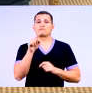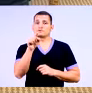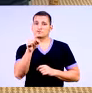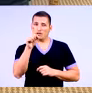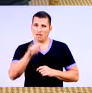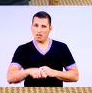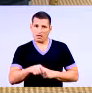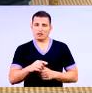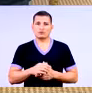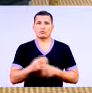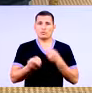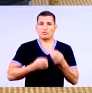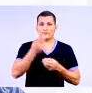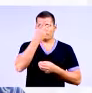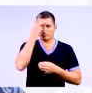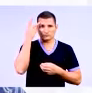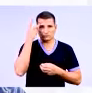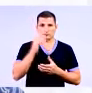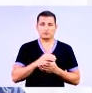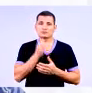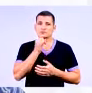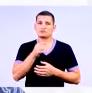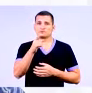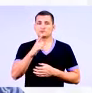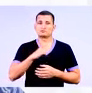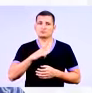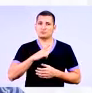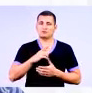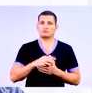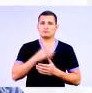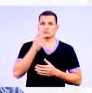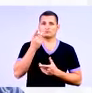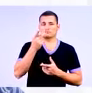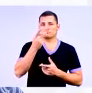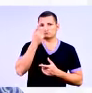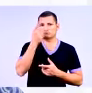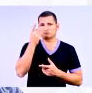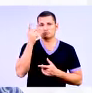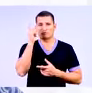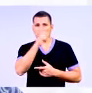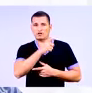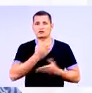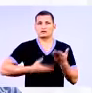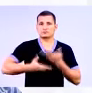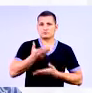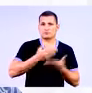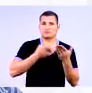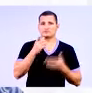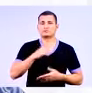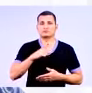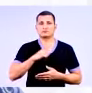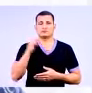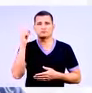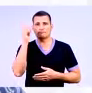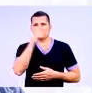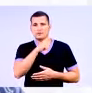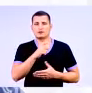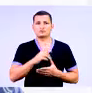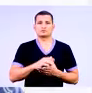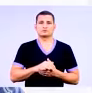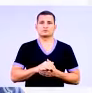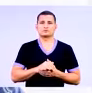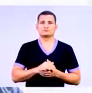sua essência como pessoa. Se você é uma pessoa que tem dificuldade de se relacionar, se você é uma pessoa que tem dificuldade de se